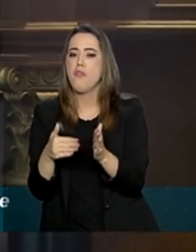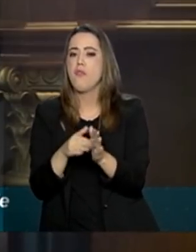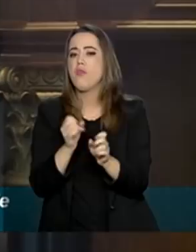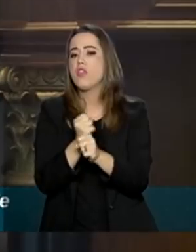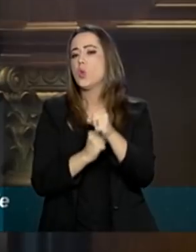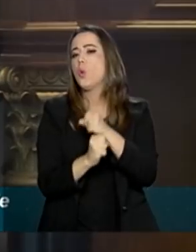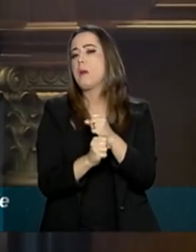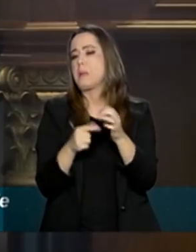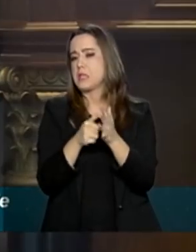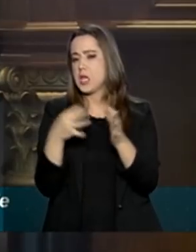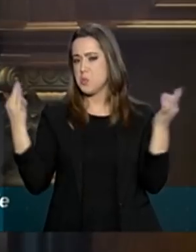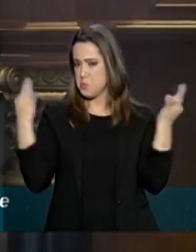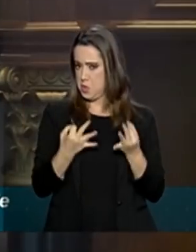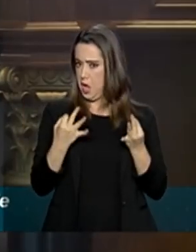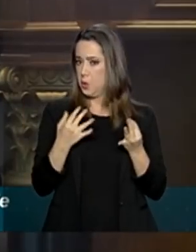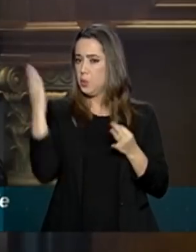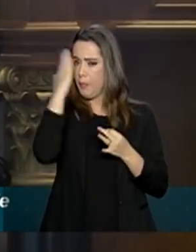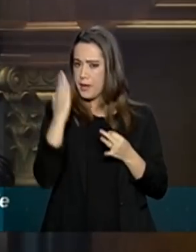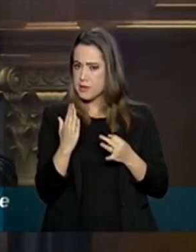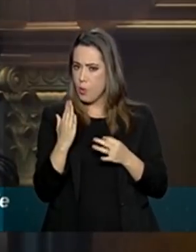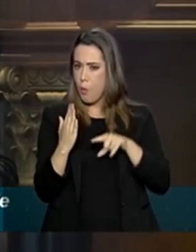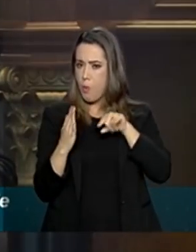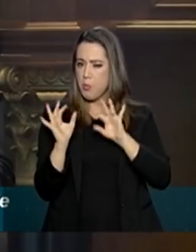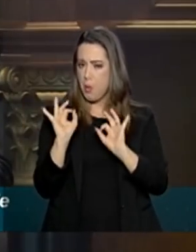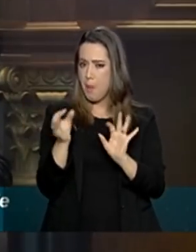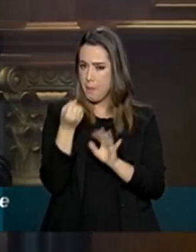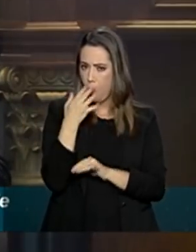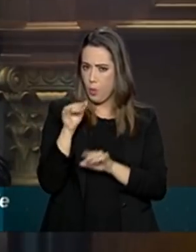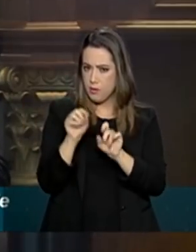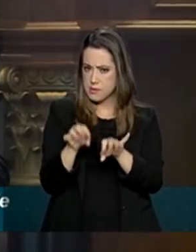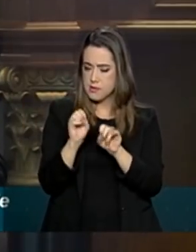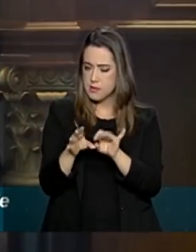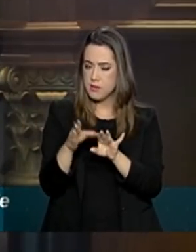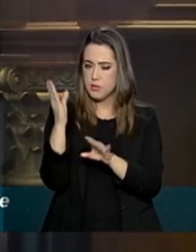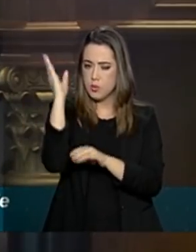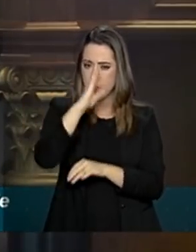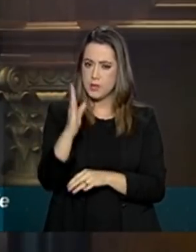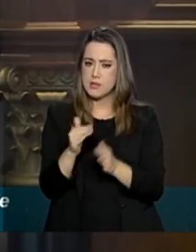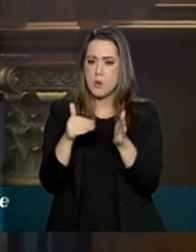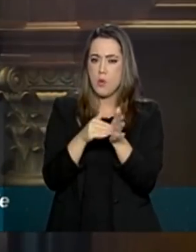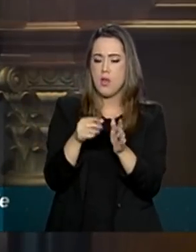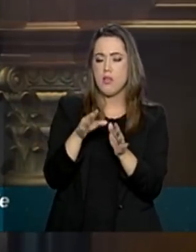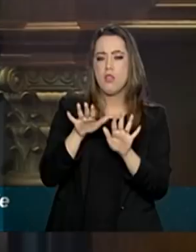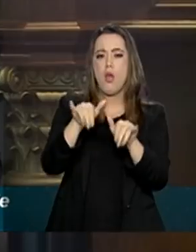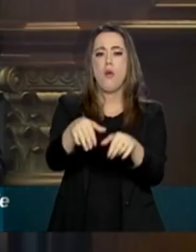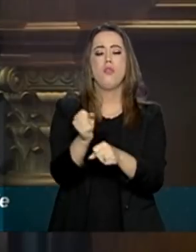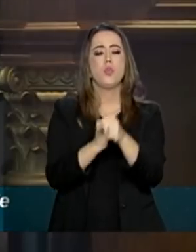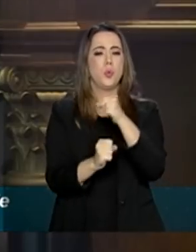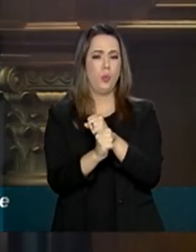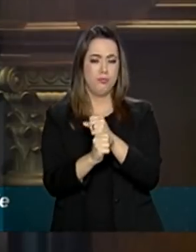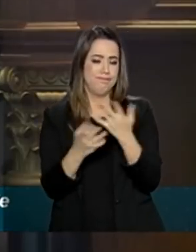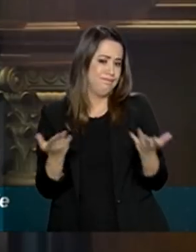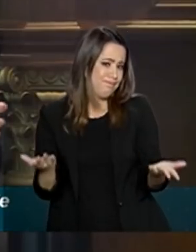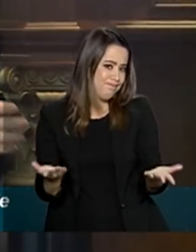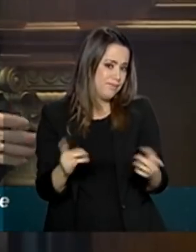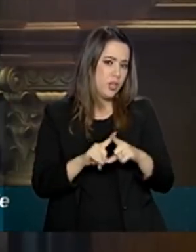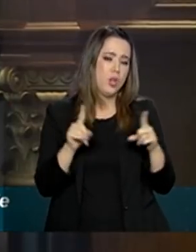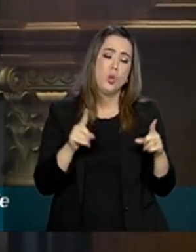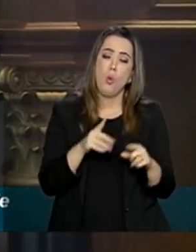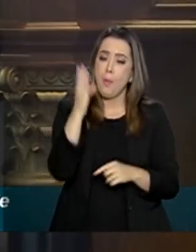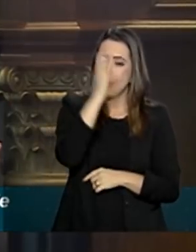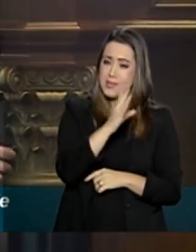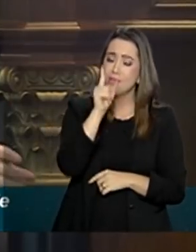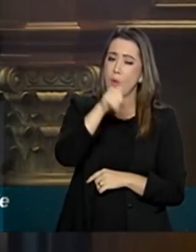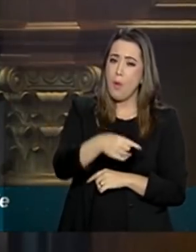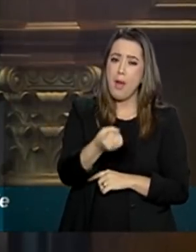Brasil. Temos um potencial humano fantástico, mas a esquerda brasileira